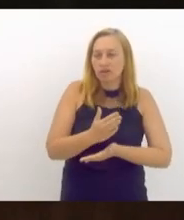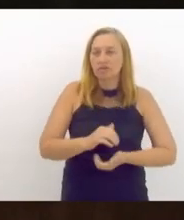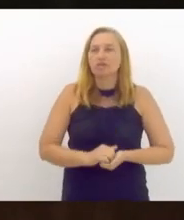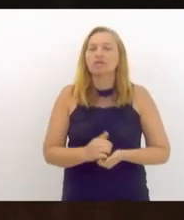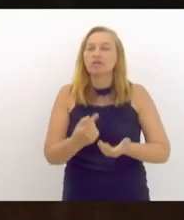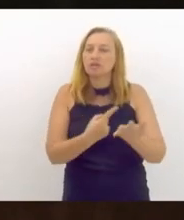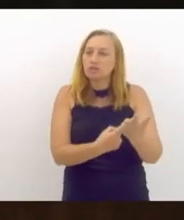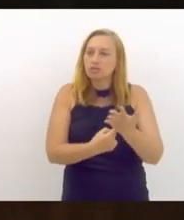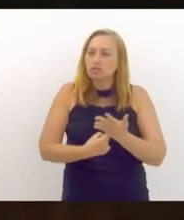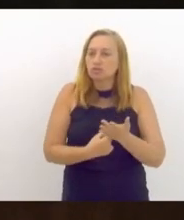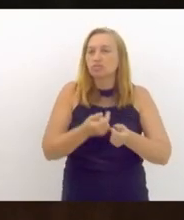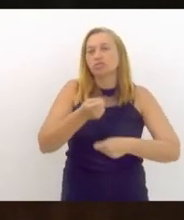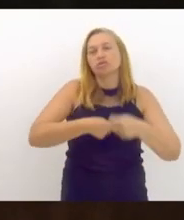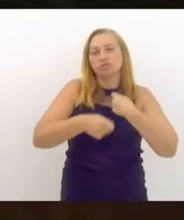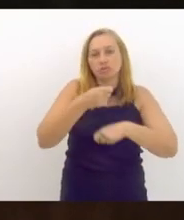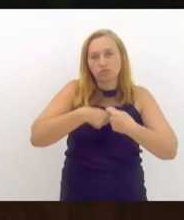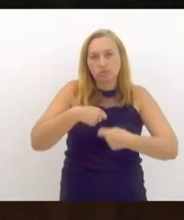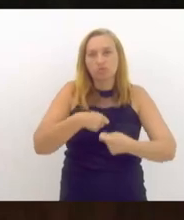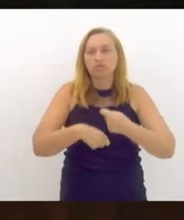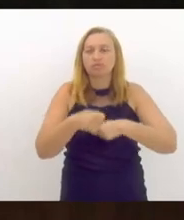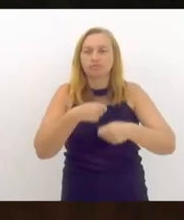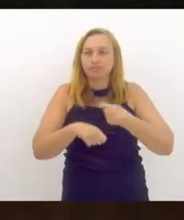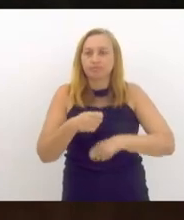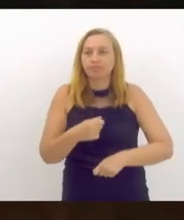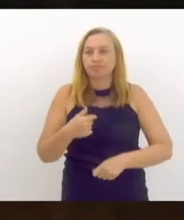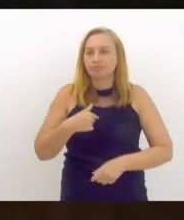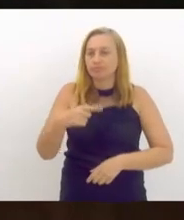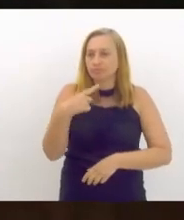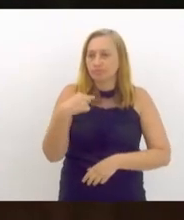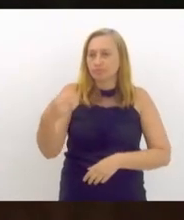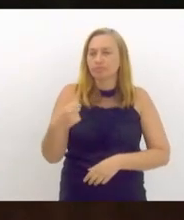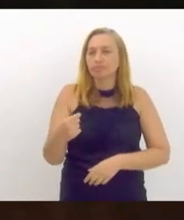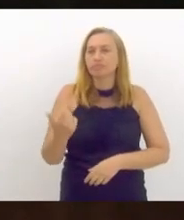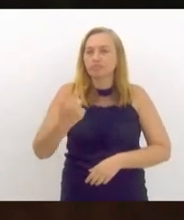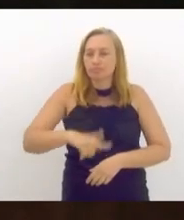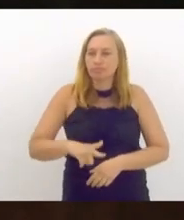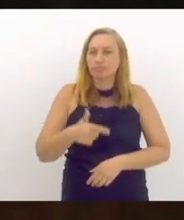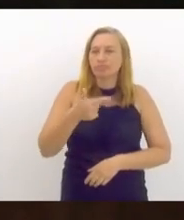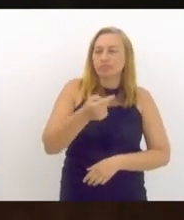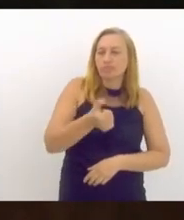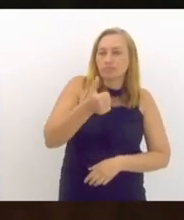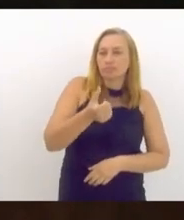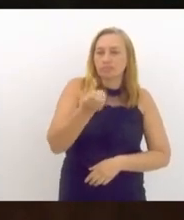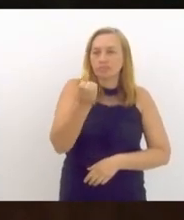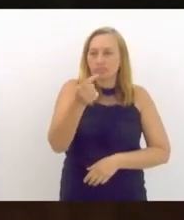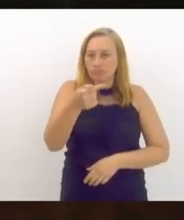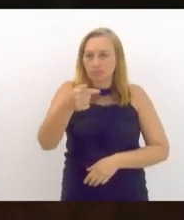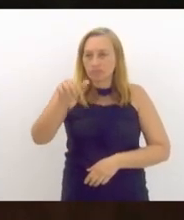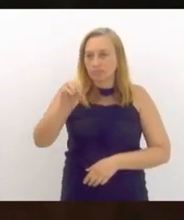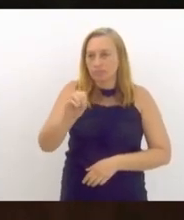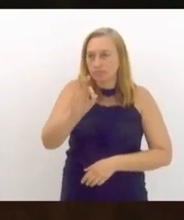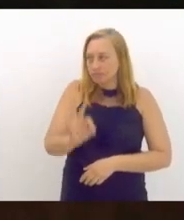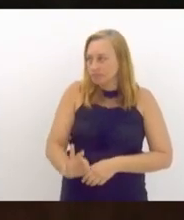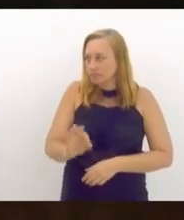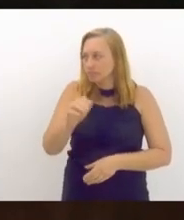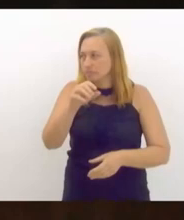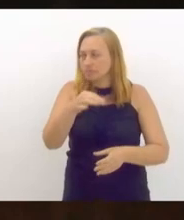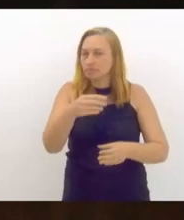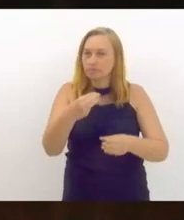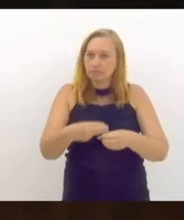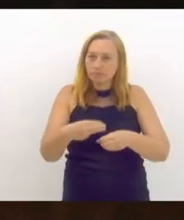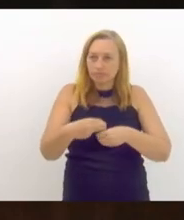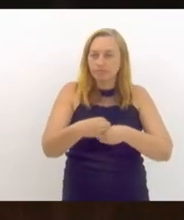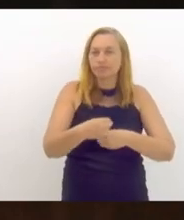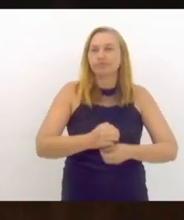a nossa administração. Inclusive, eu fui reeleita com quase 70% dos votos do município em